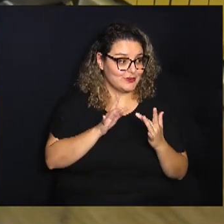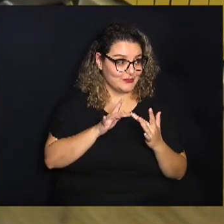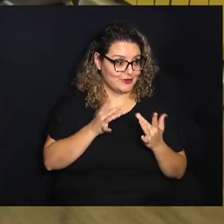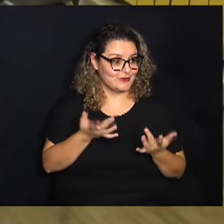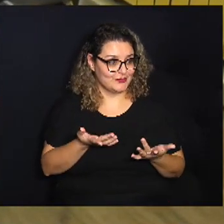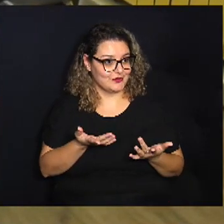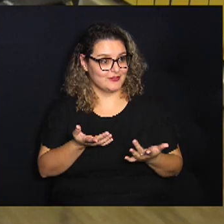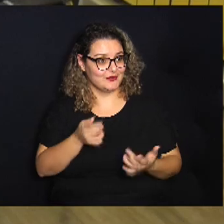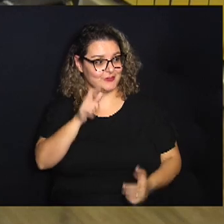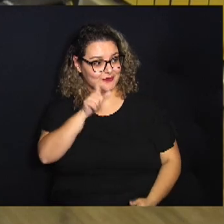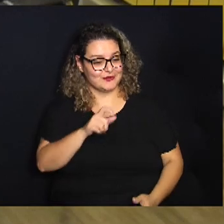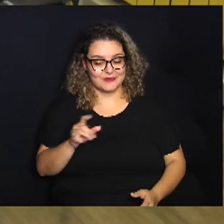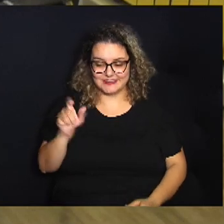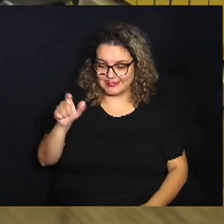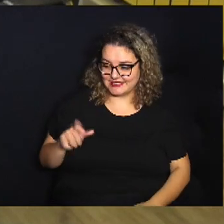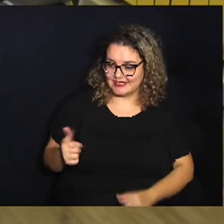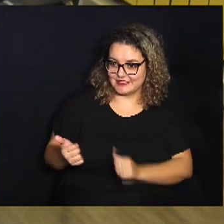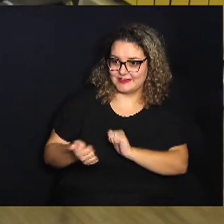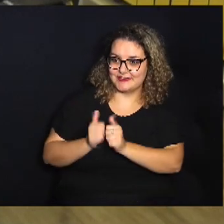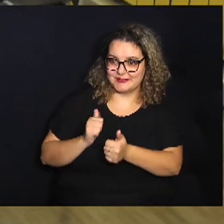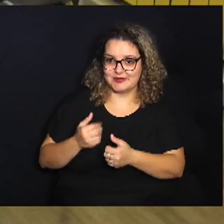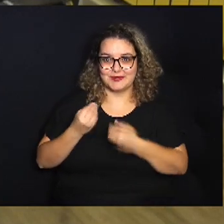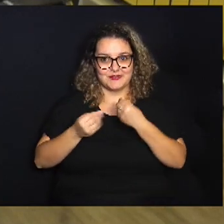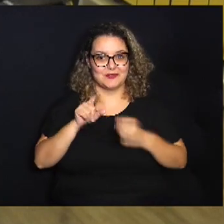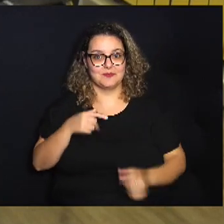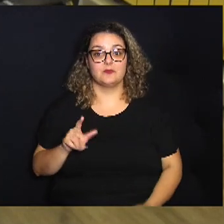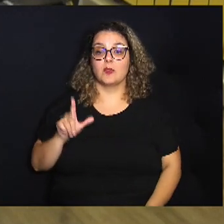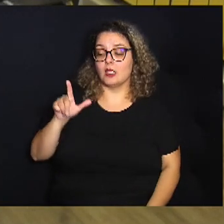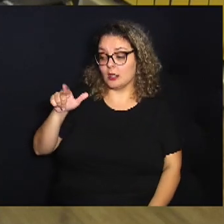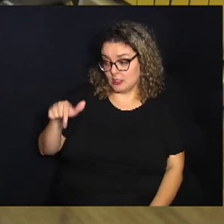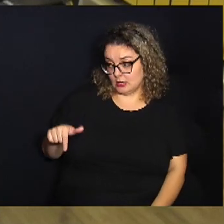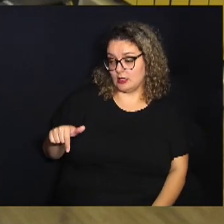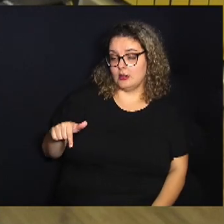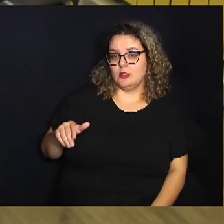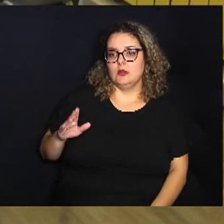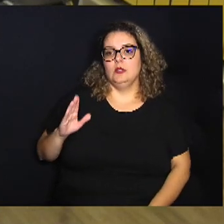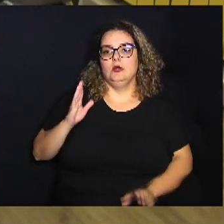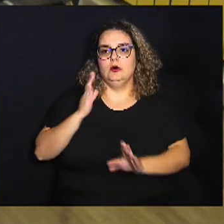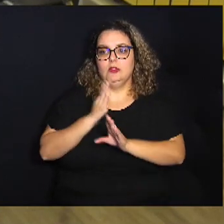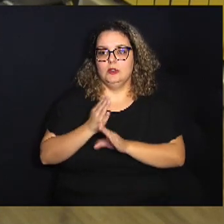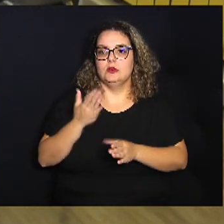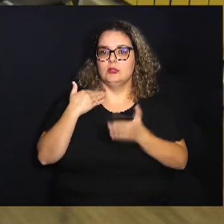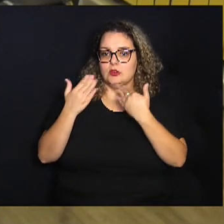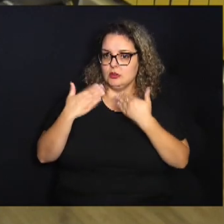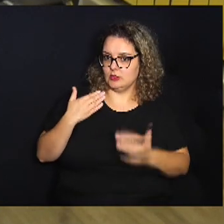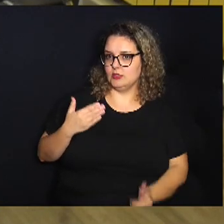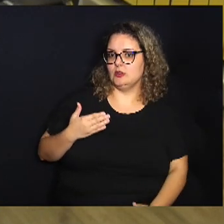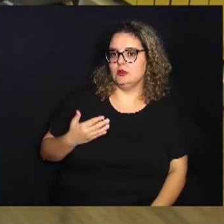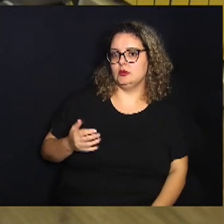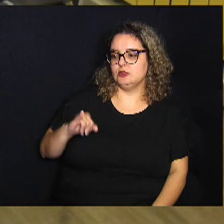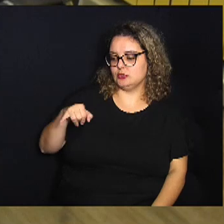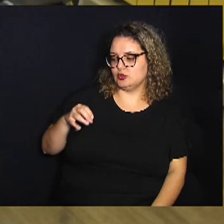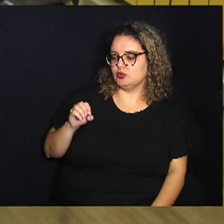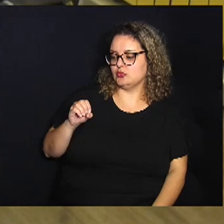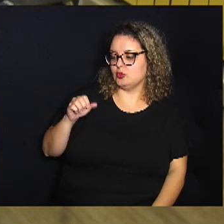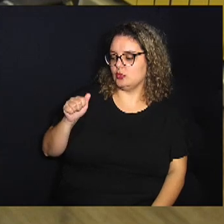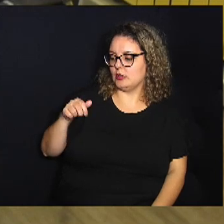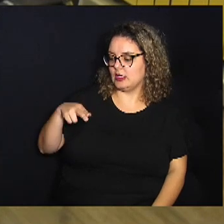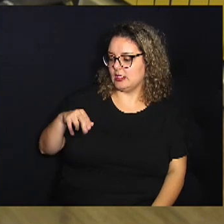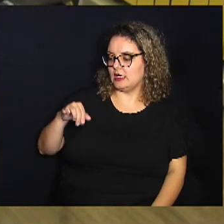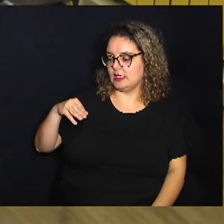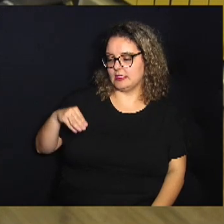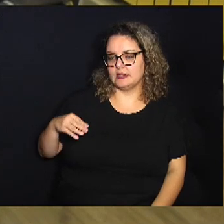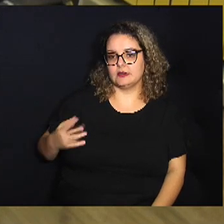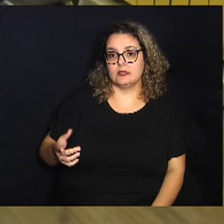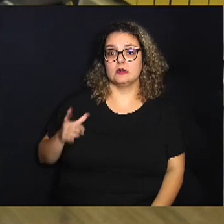entre você e ele, né? Como que foi tudo isso? Então, depois que a gente se encontrou, que ele comentou sobre o livro de Joaquim Cruz, teve um tempo